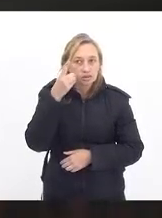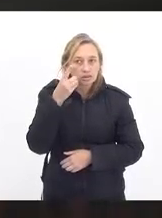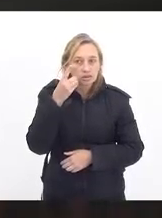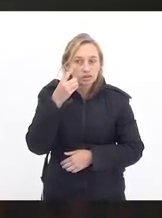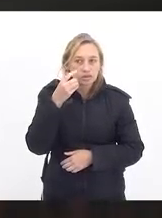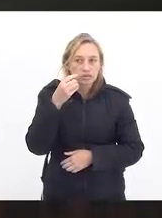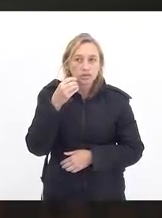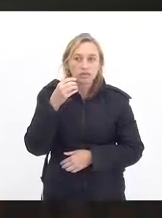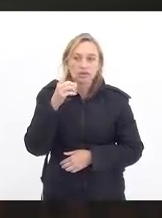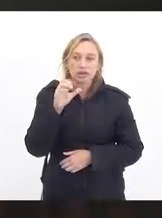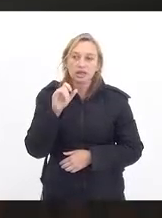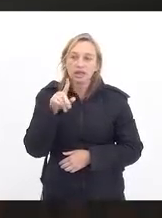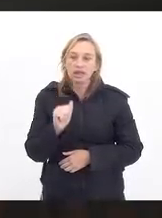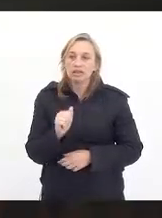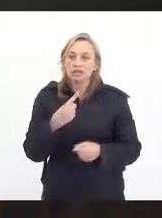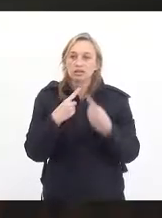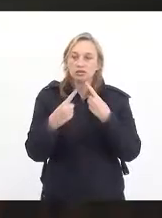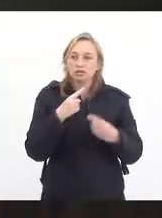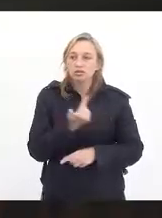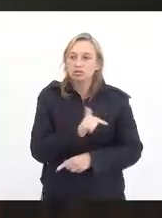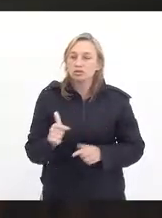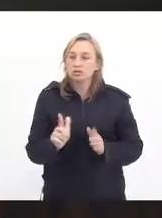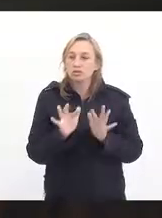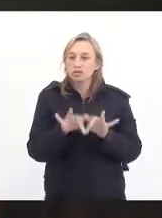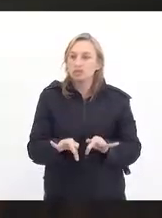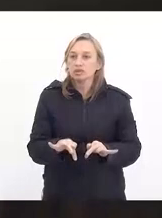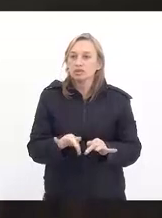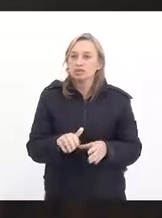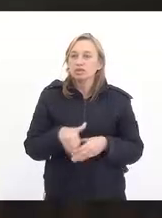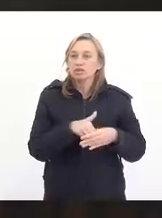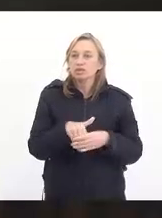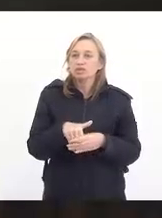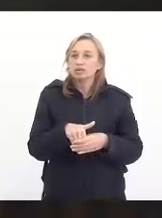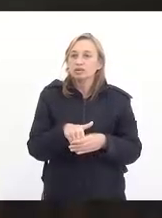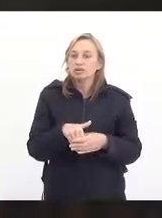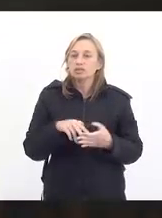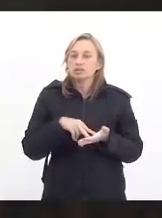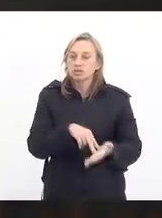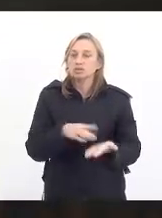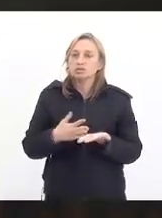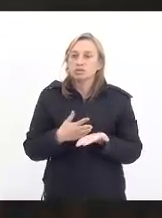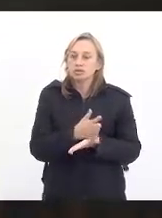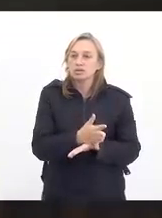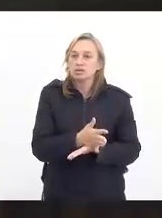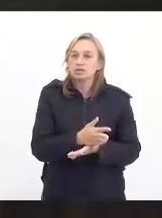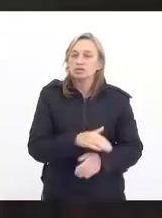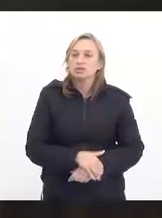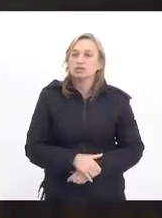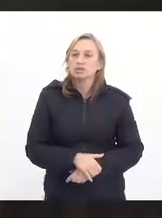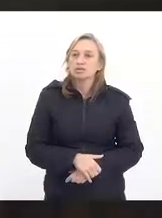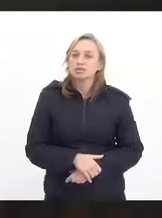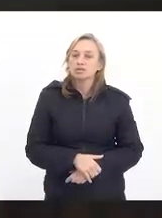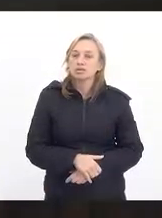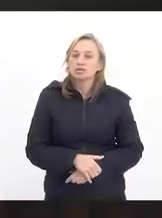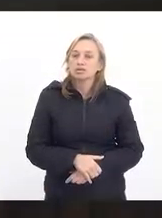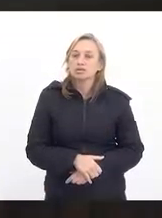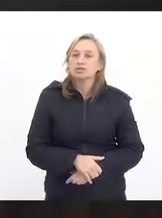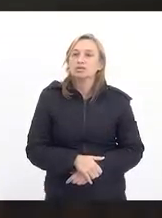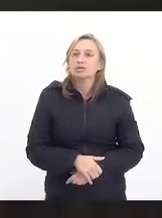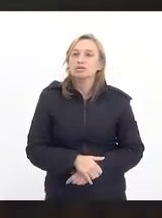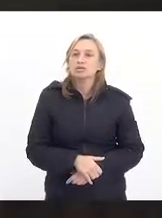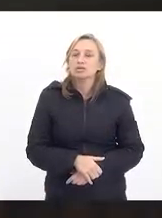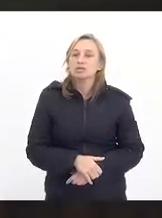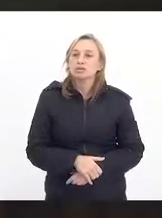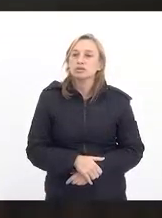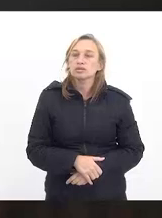Márcio canela em discussão não havendo Quem Queira discutir essa discussão e votação se eu ficar pronta nós como estão aprovado vai à promulgação